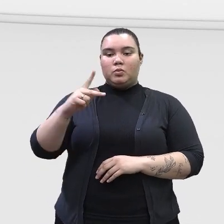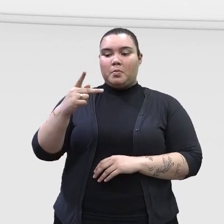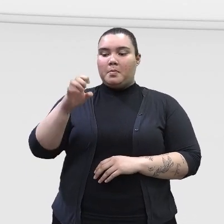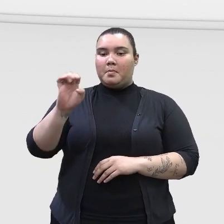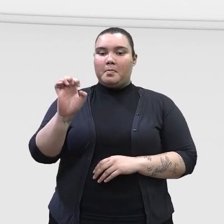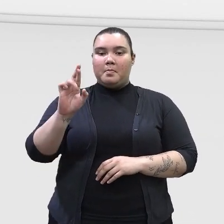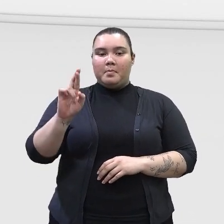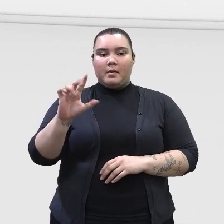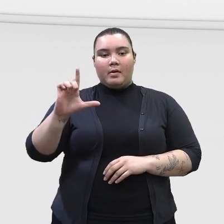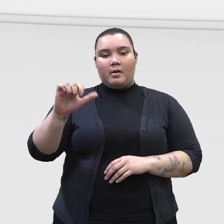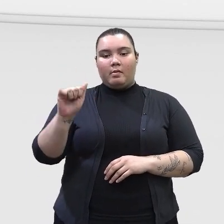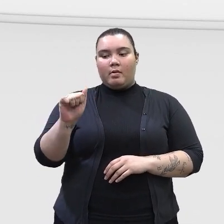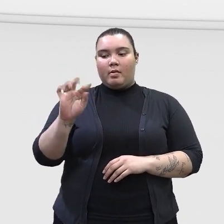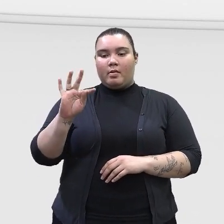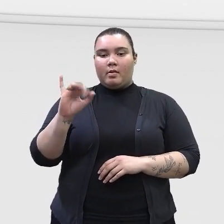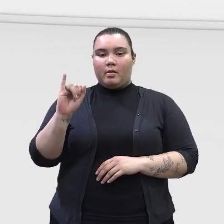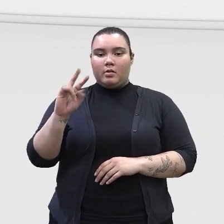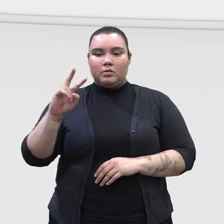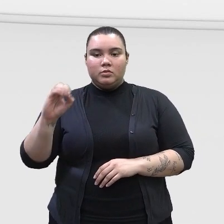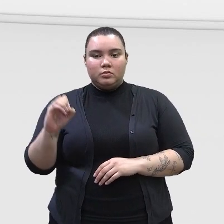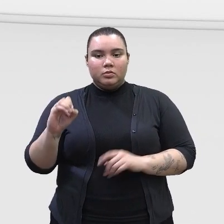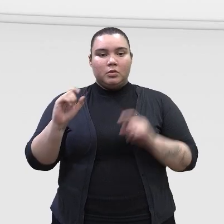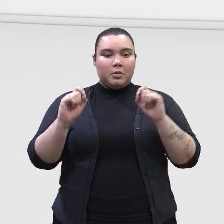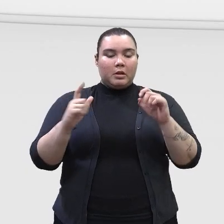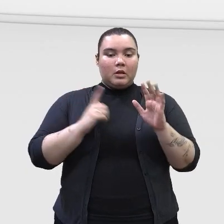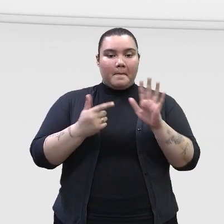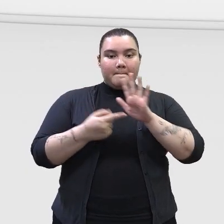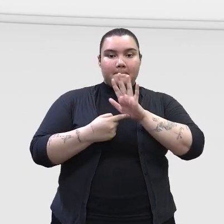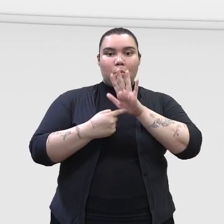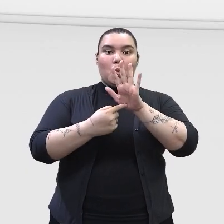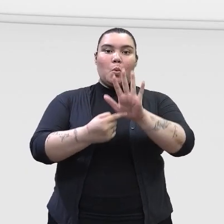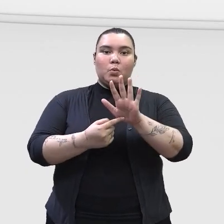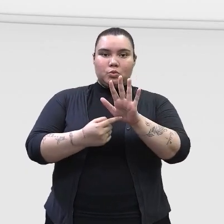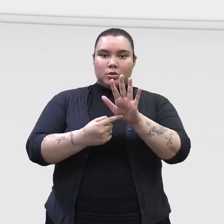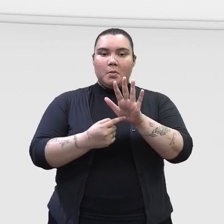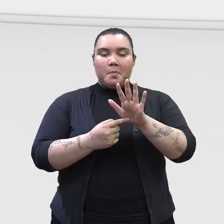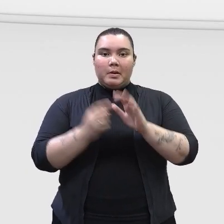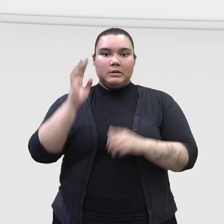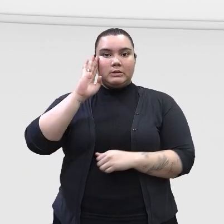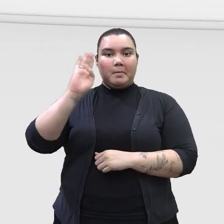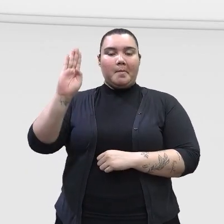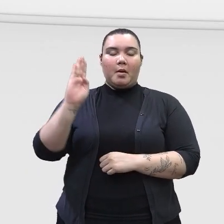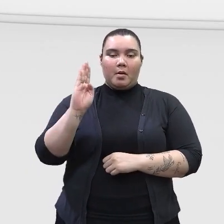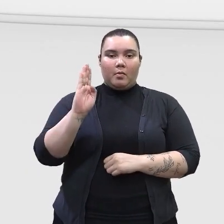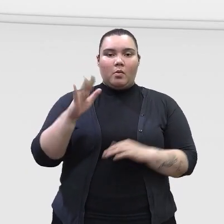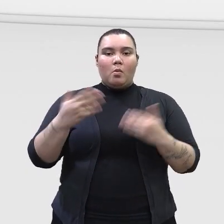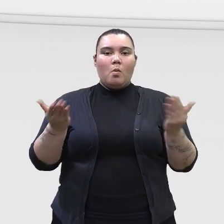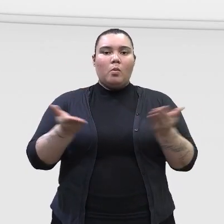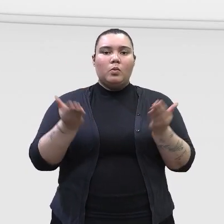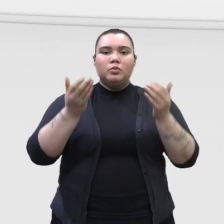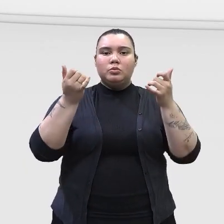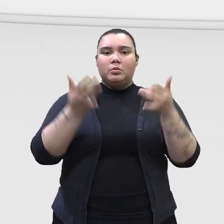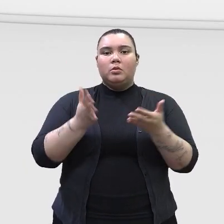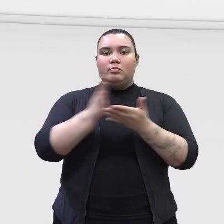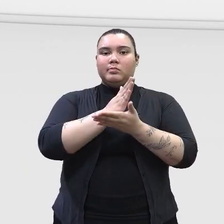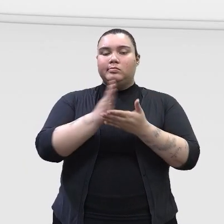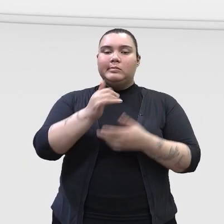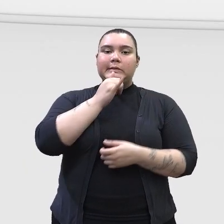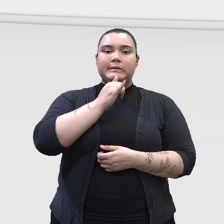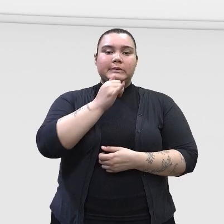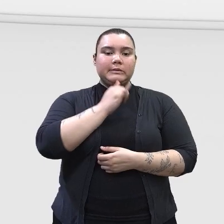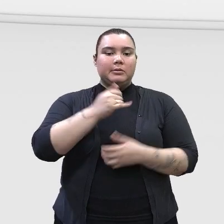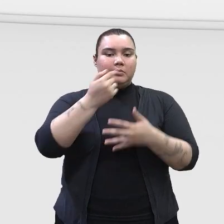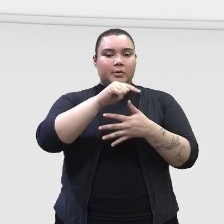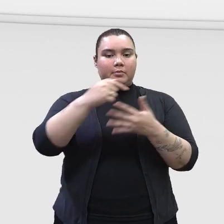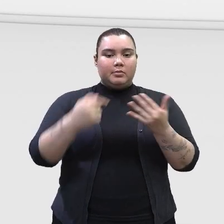superlativo. Então, o superlativo é algo que se destaca dentre os demais. Então, hoje a gente vai falar alguns exemplos, né? Ver alguns